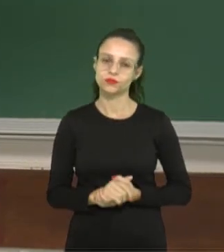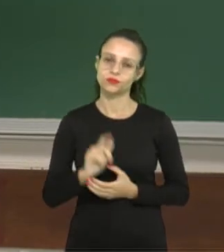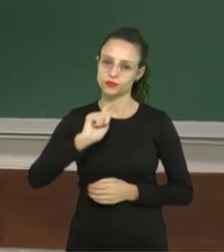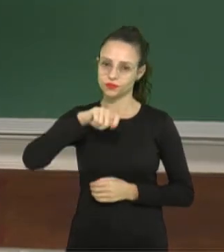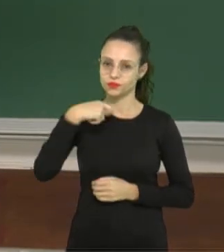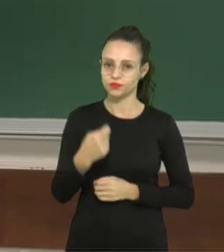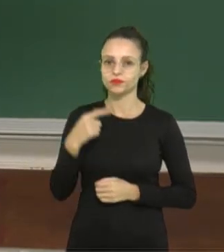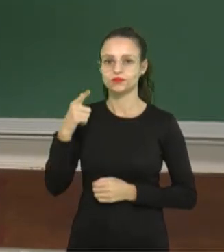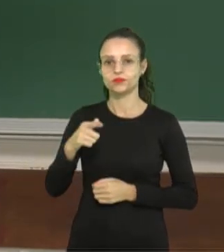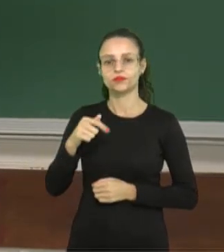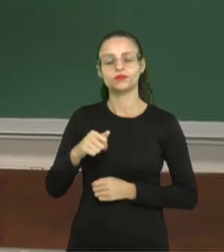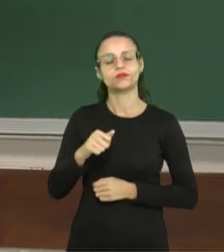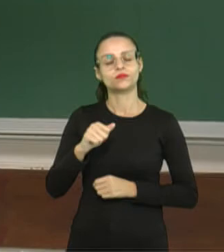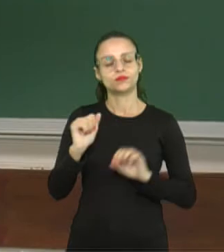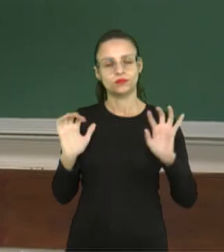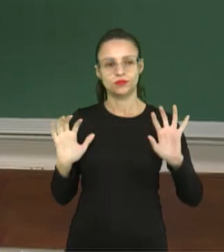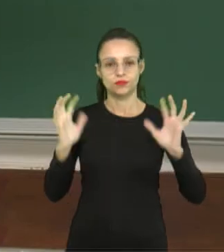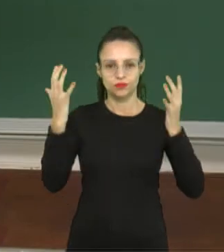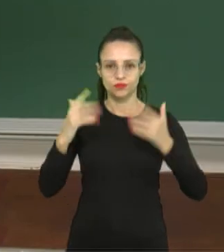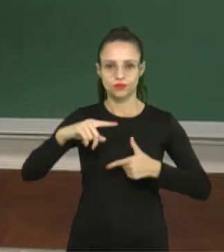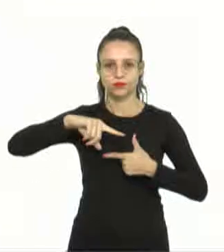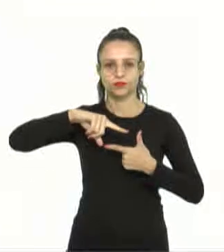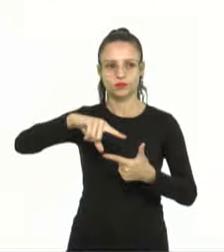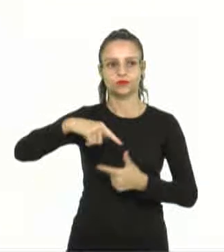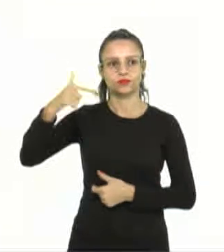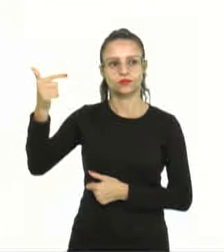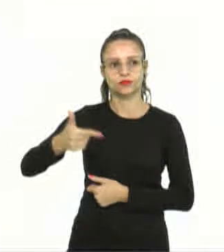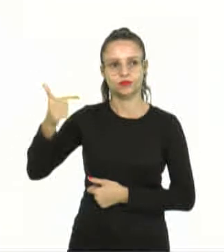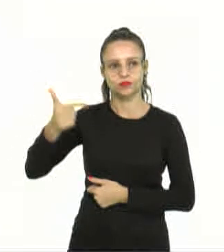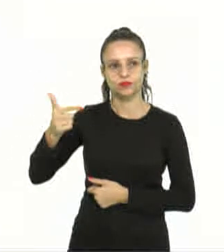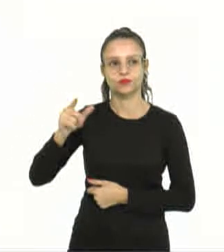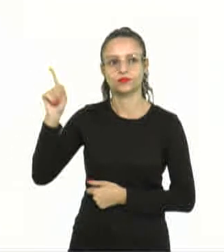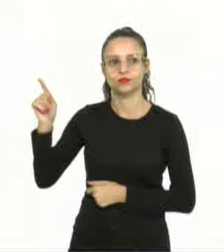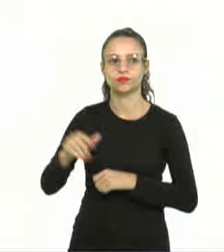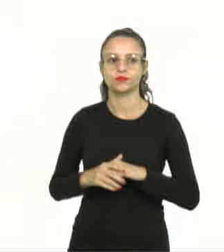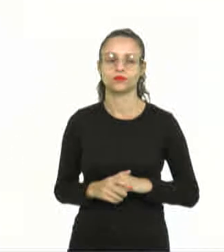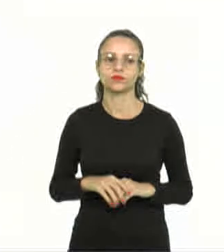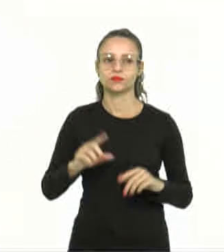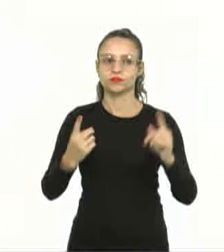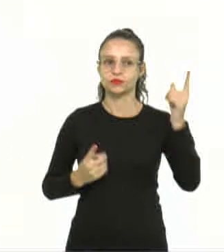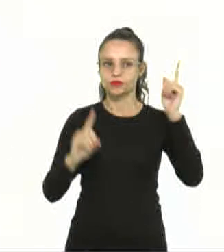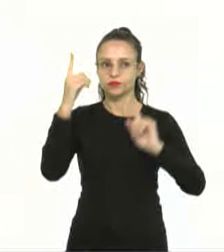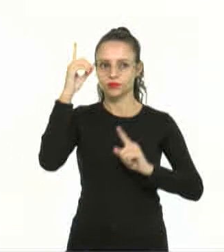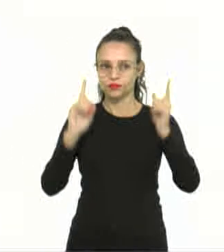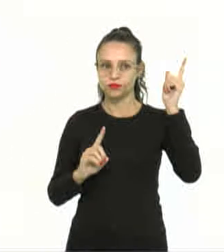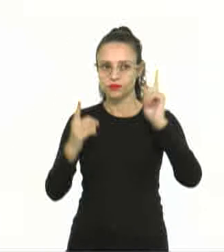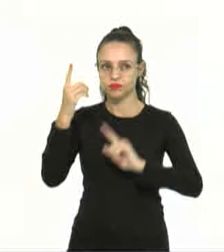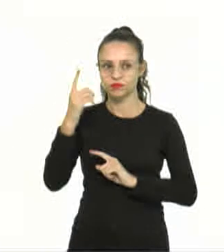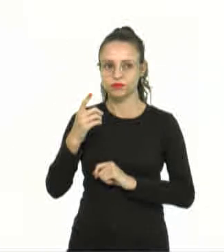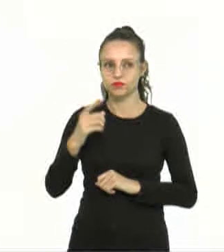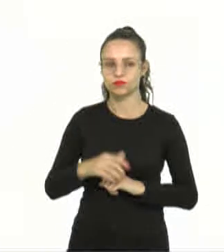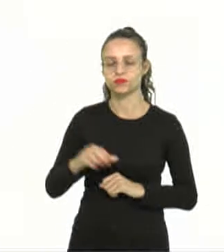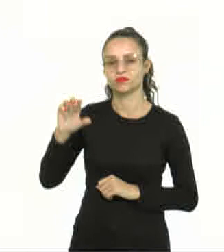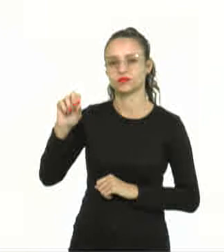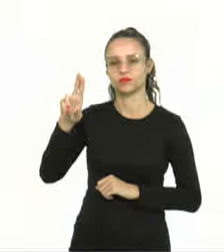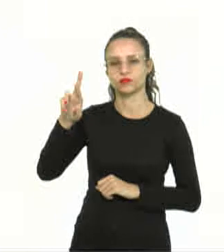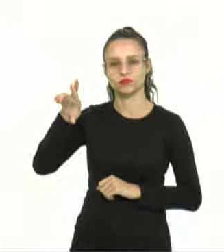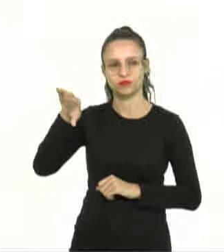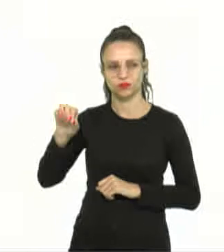festa tradicional da Espanha. A segunda imagem, Carnaval de Oruro, na